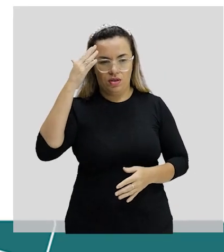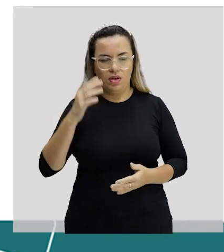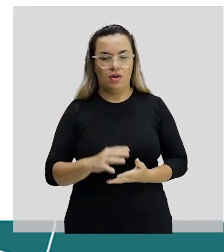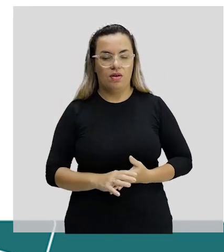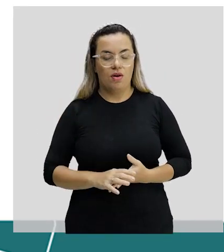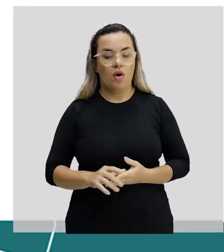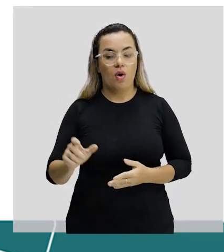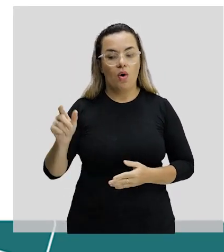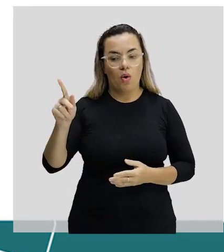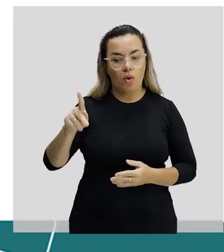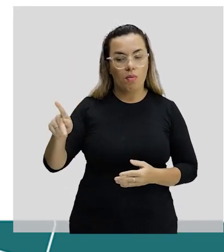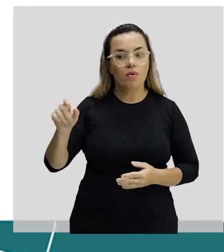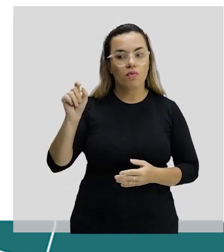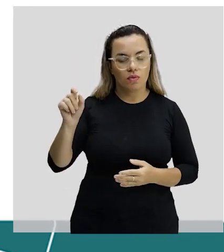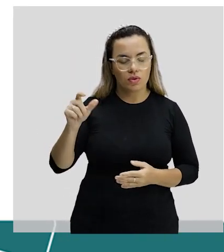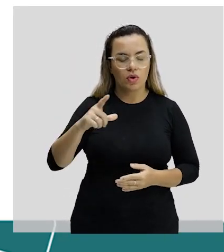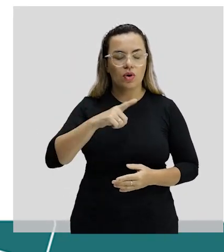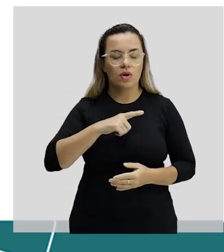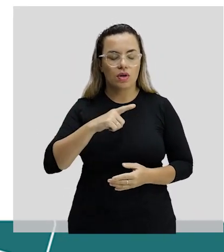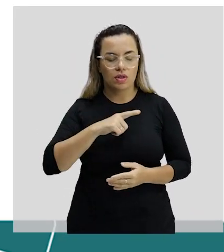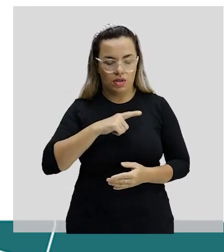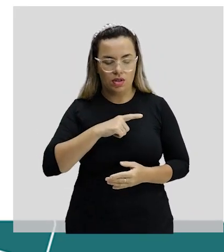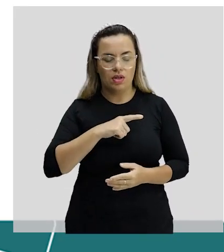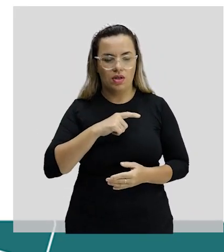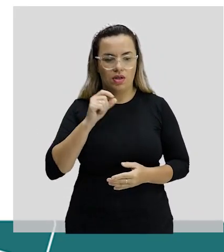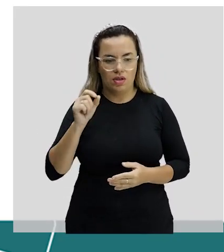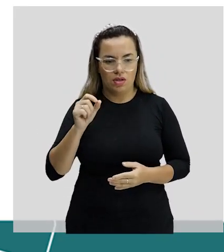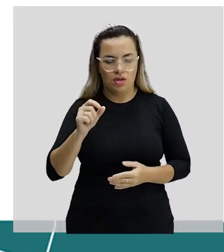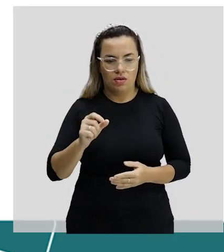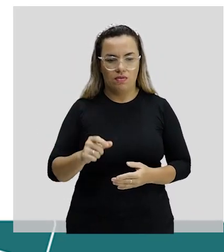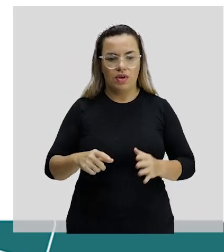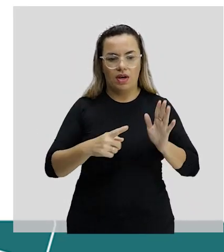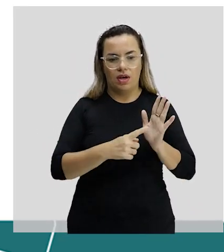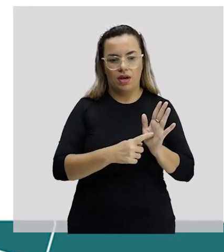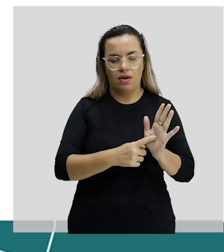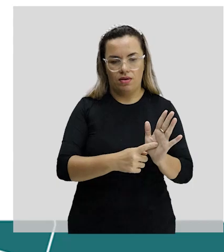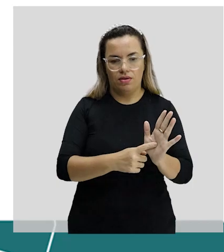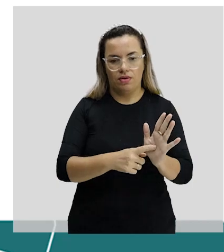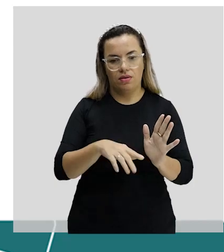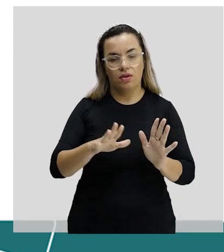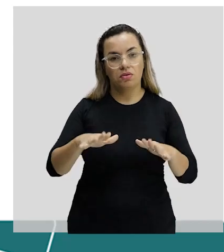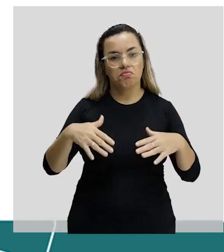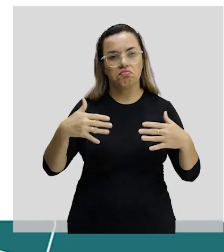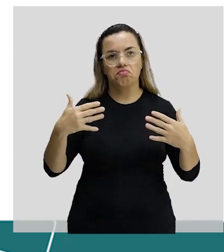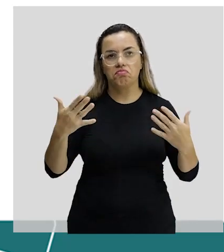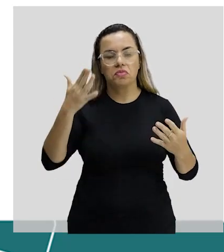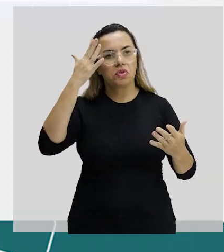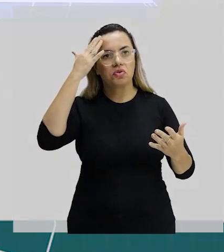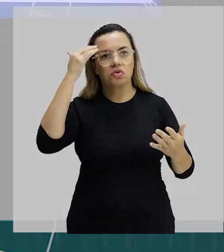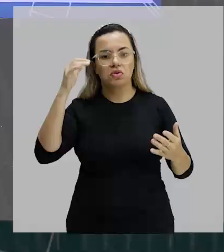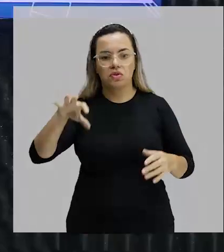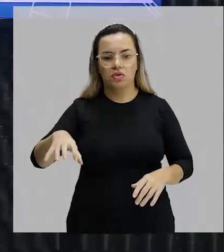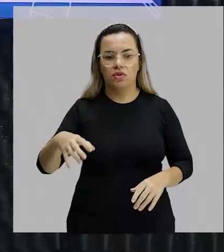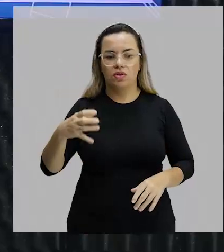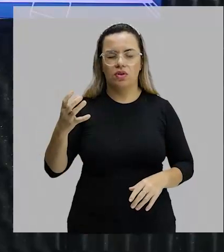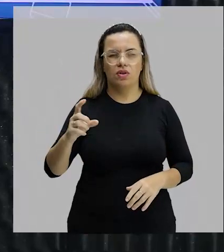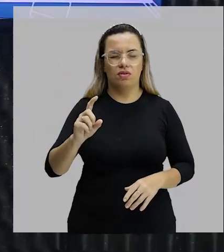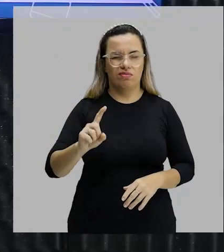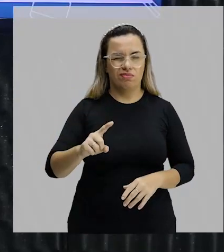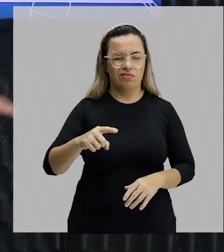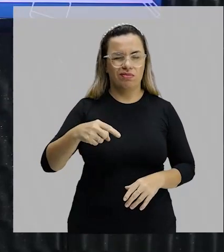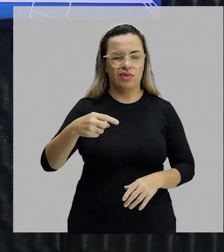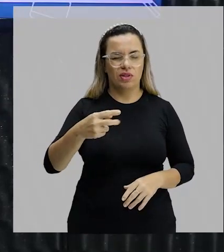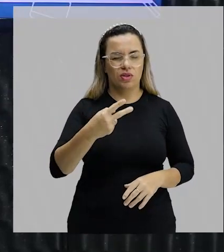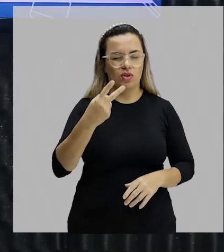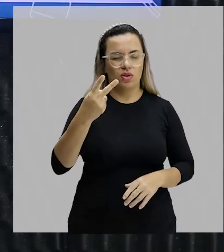sei quando isso vai acontecer, mas a gente está no mês de, essa aula vai passar, a gente está no mês de outubro, então 2 sábados seguidos a gente está tendo